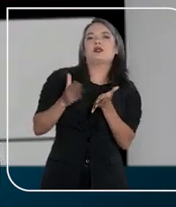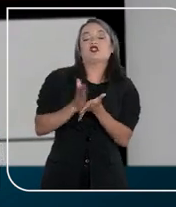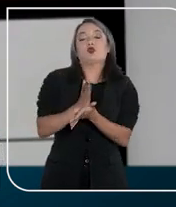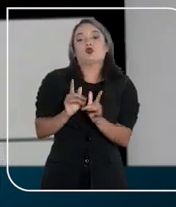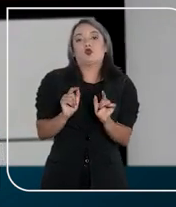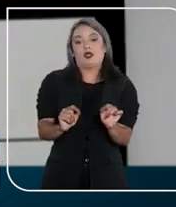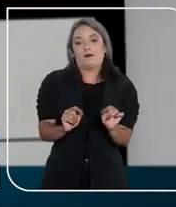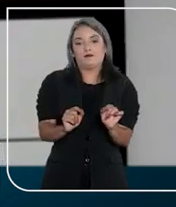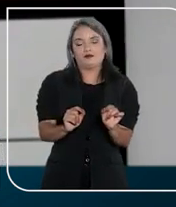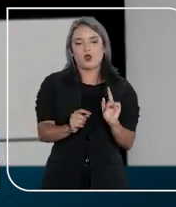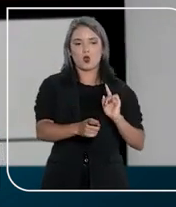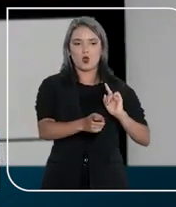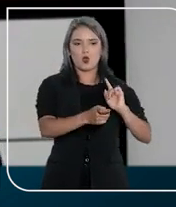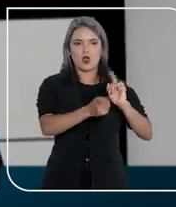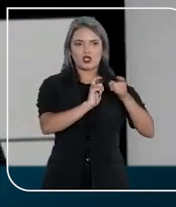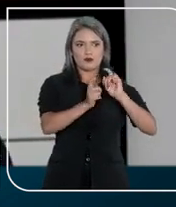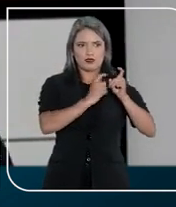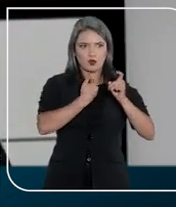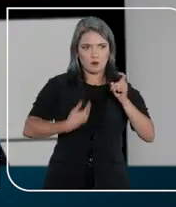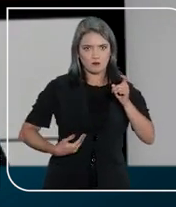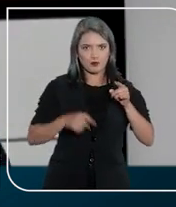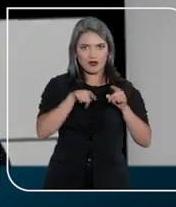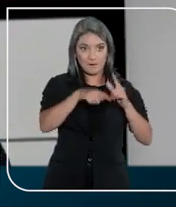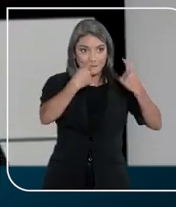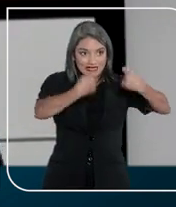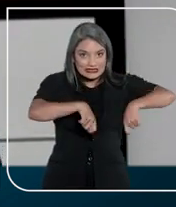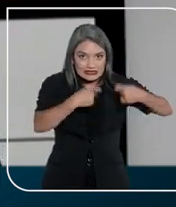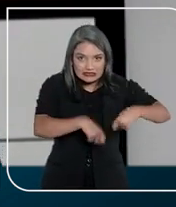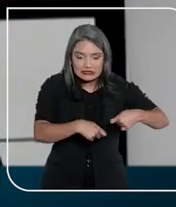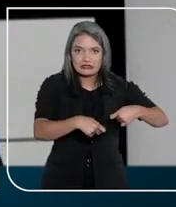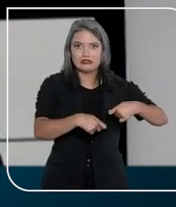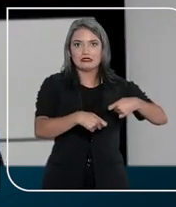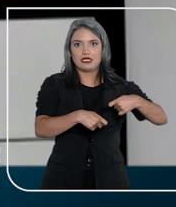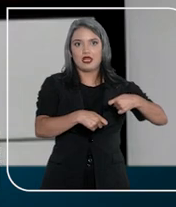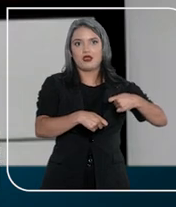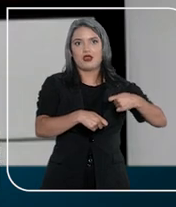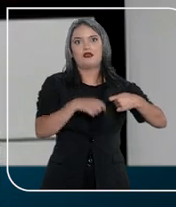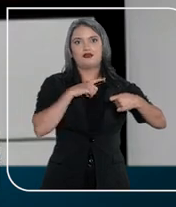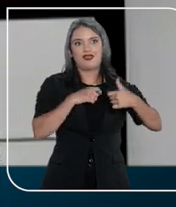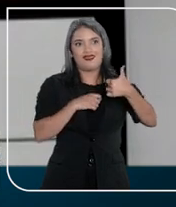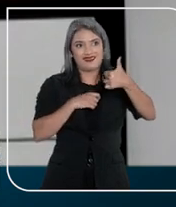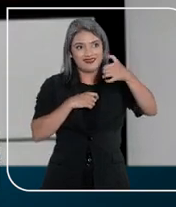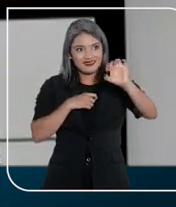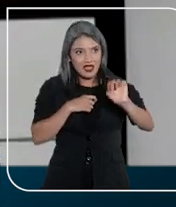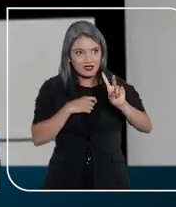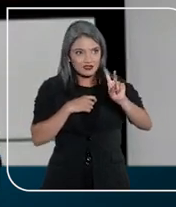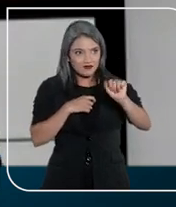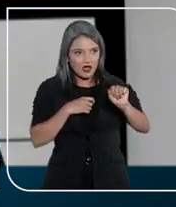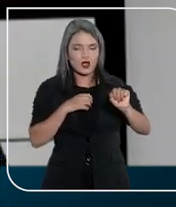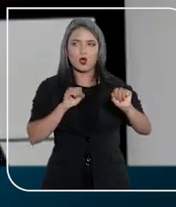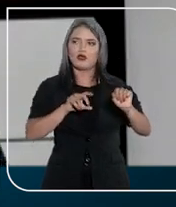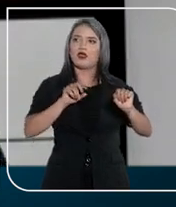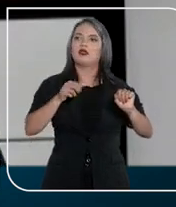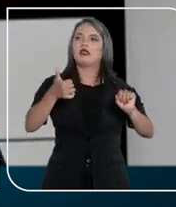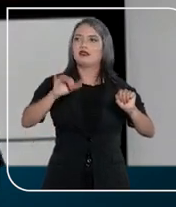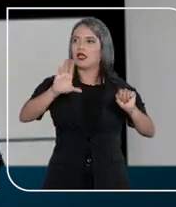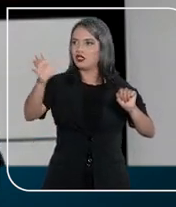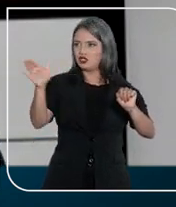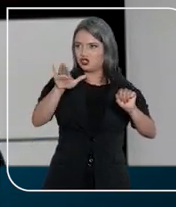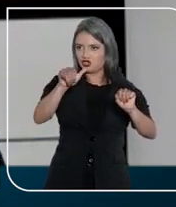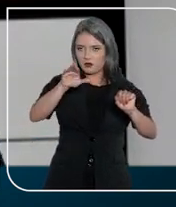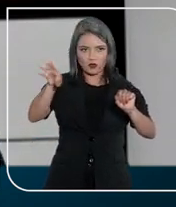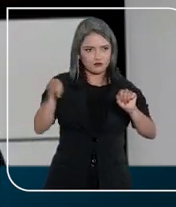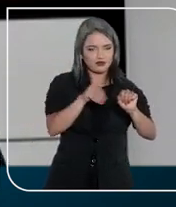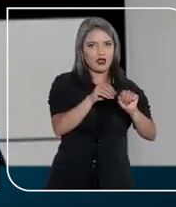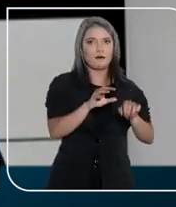se a administração ela tem necessidade de serviço para nomear 10, nomeia os 10 e apenas 5 tomam